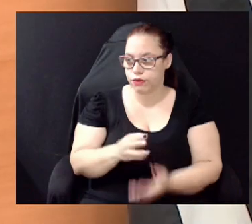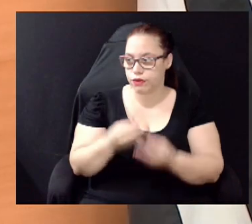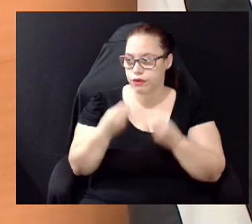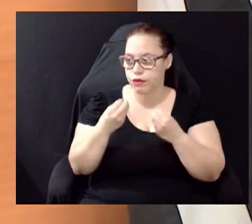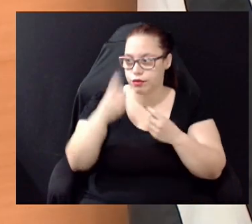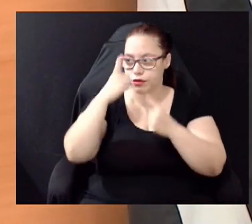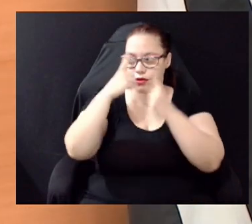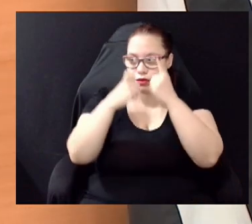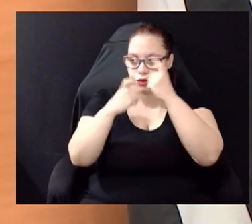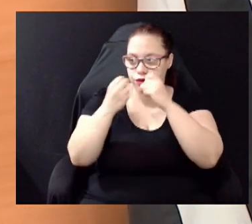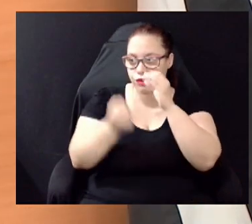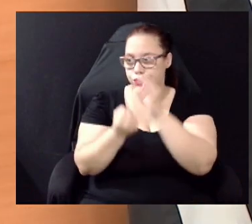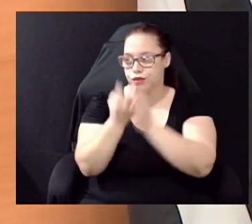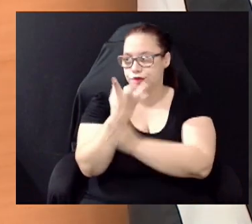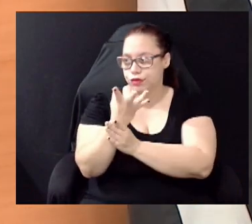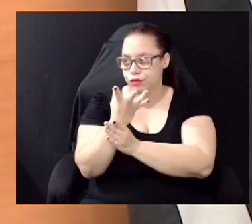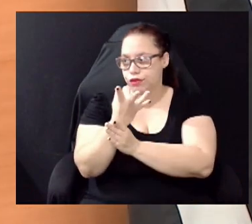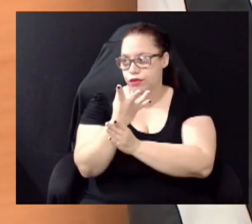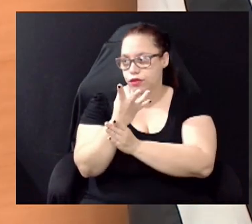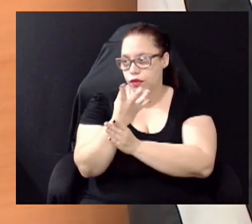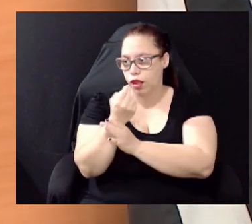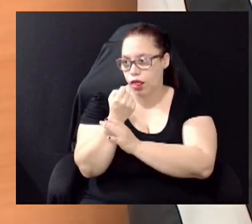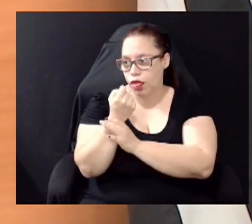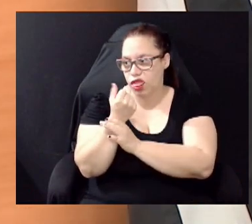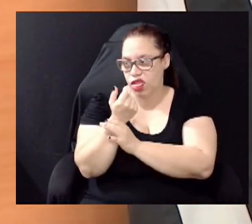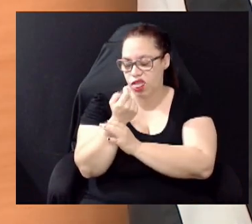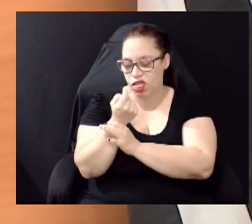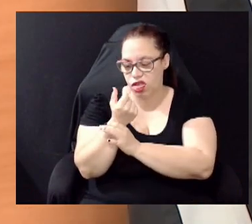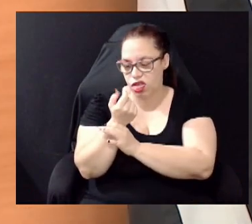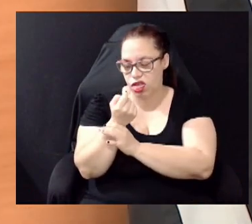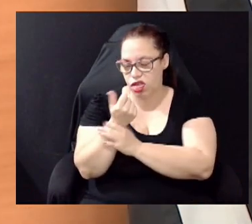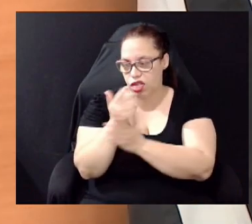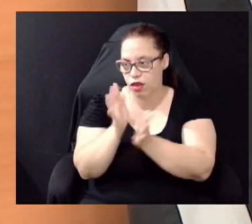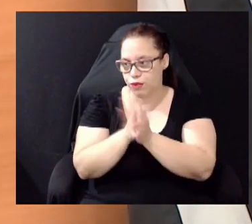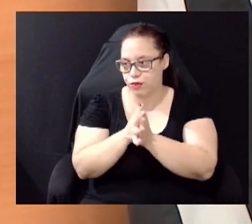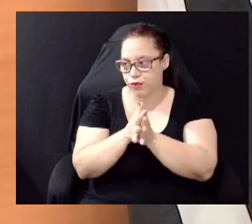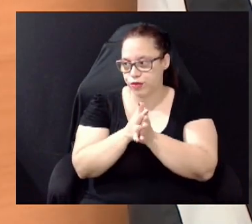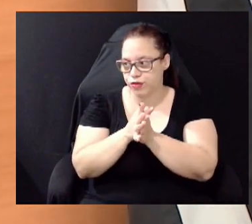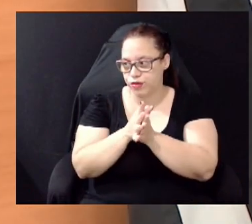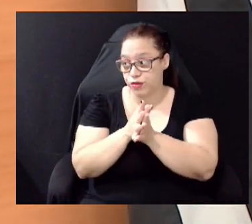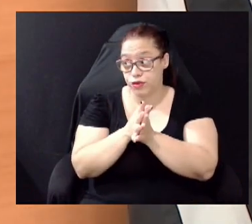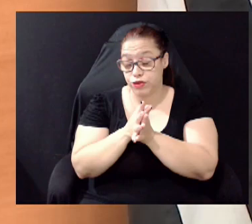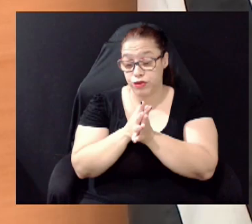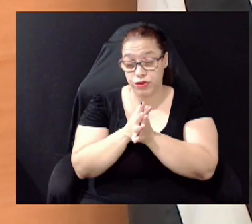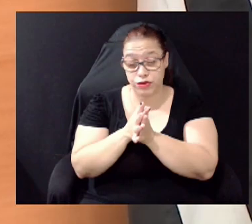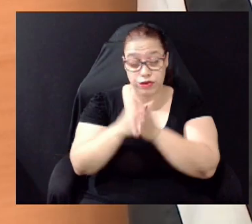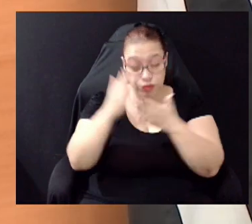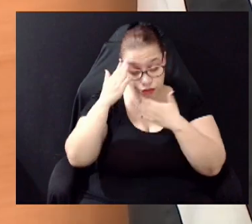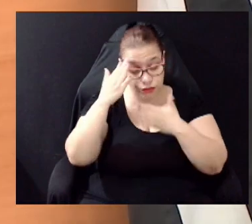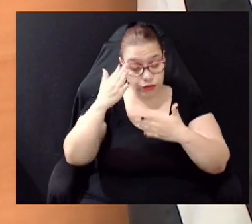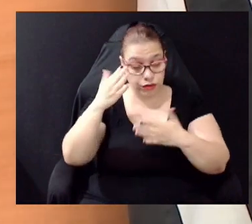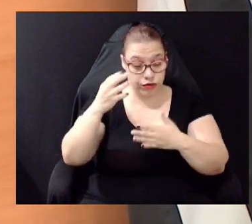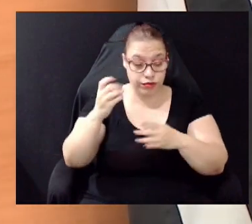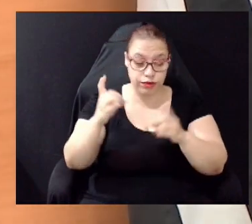são coisas torpes, viram uma coisa agressiva. Tá? Muito obrigado pela atenção de todos.